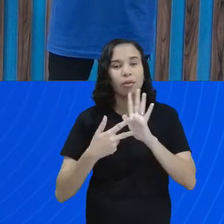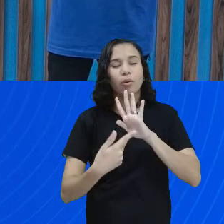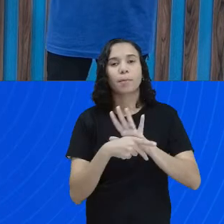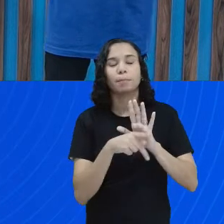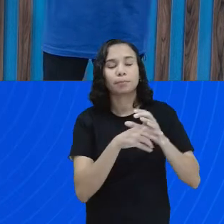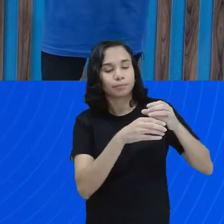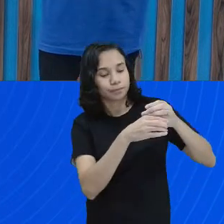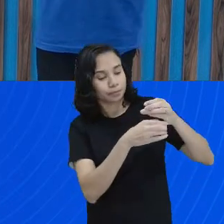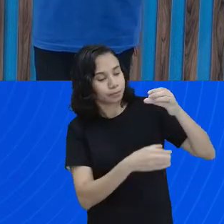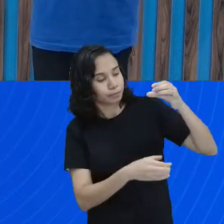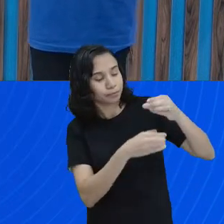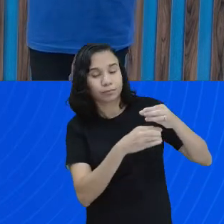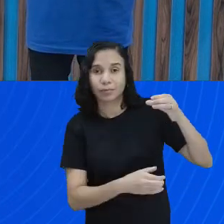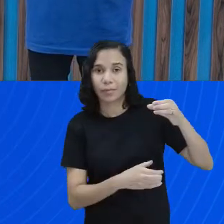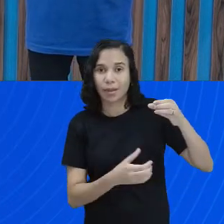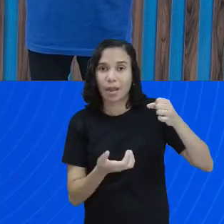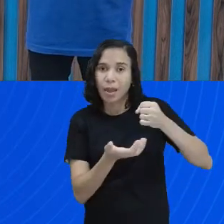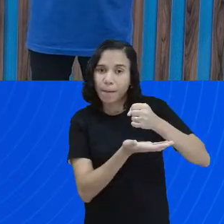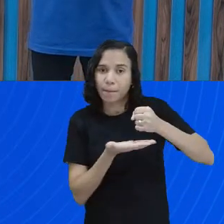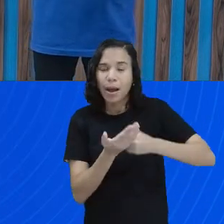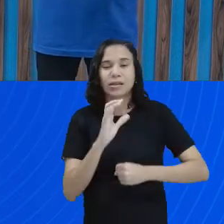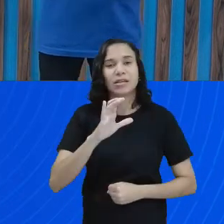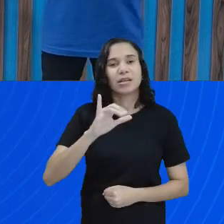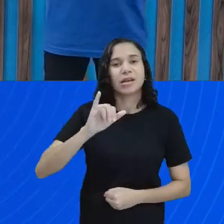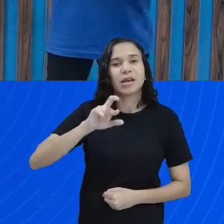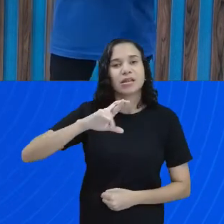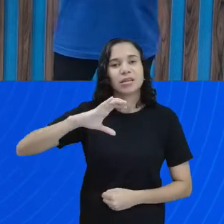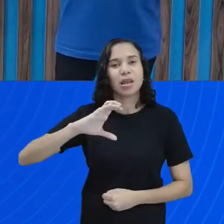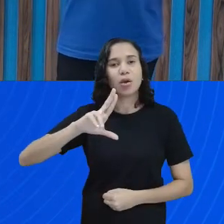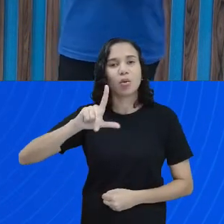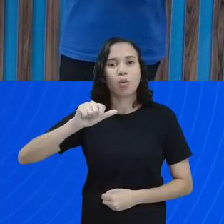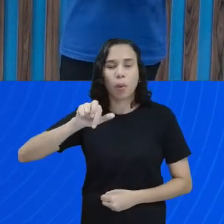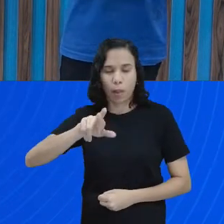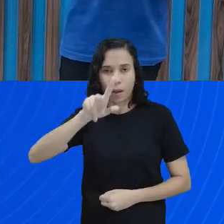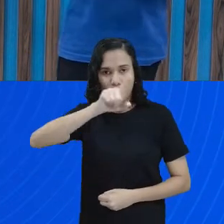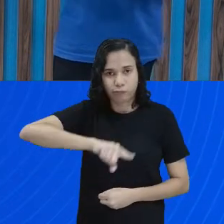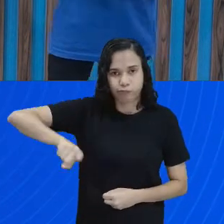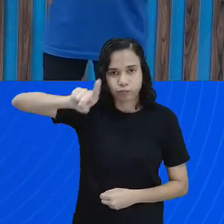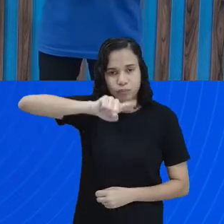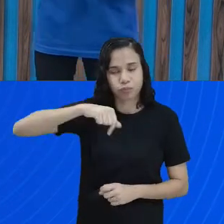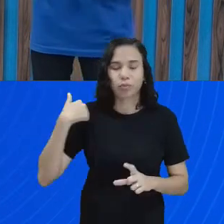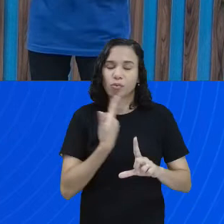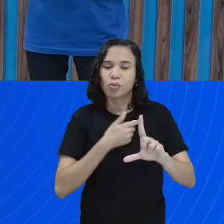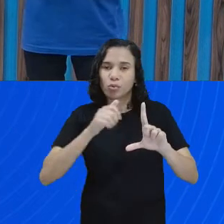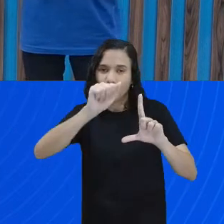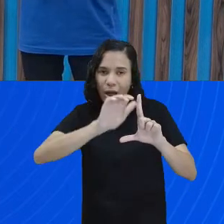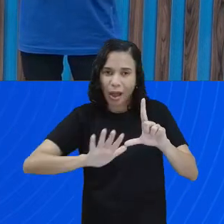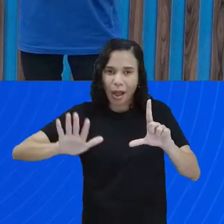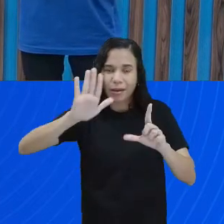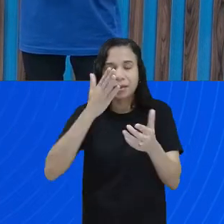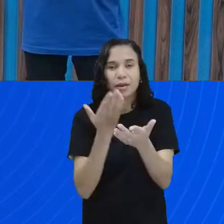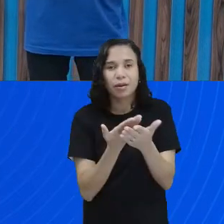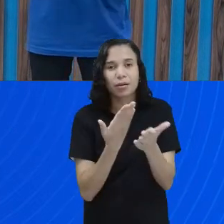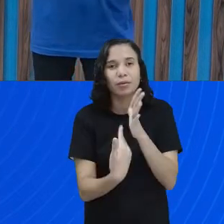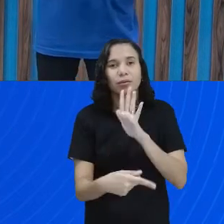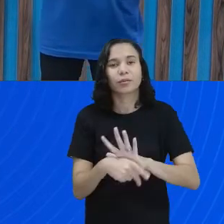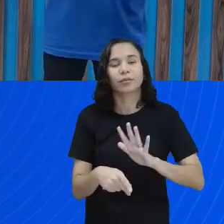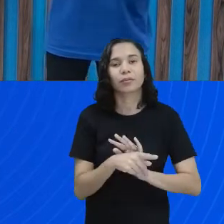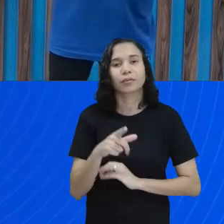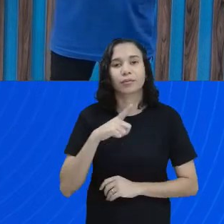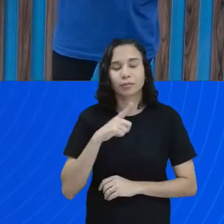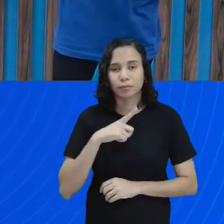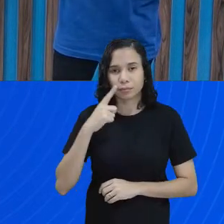cilindro é uma base circular, certo? E a área desse círculo, a gente vai ver em aulas posteriores, que é πr